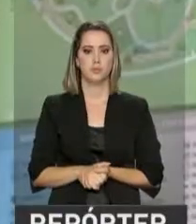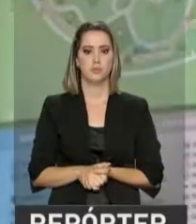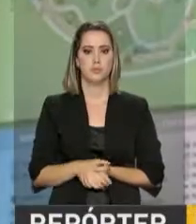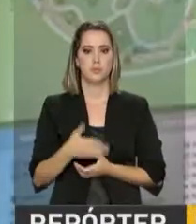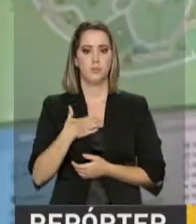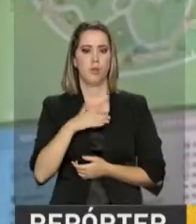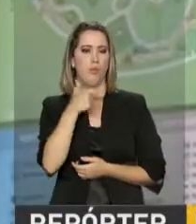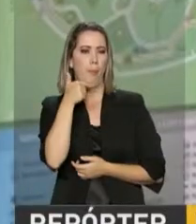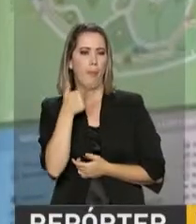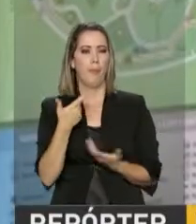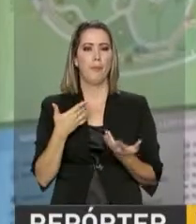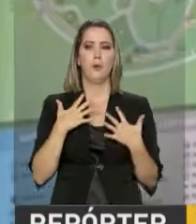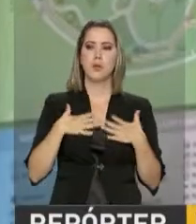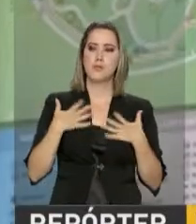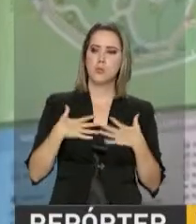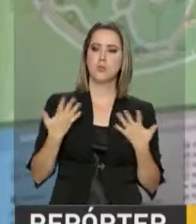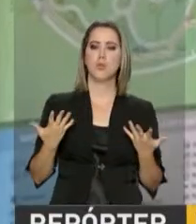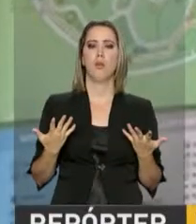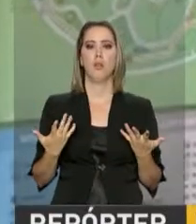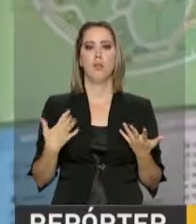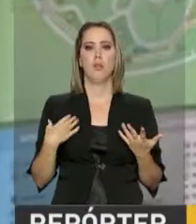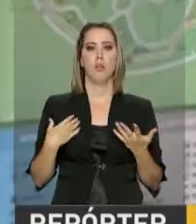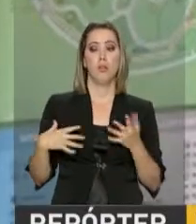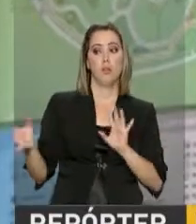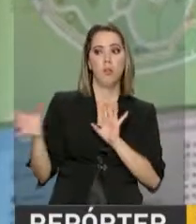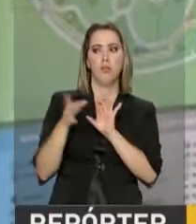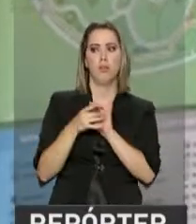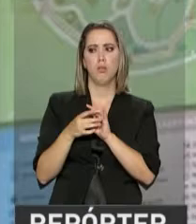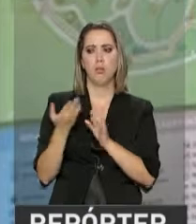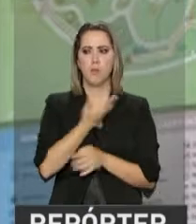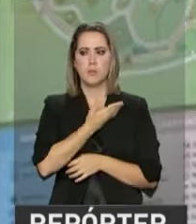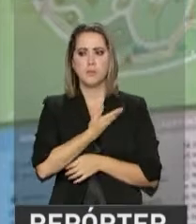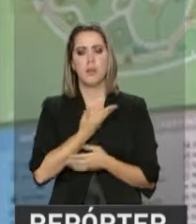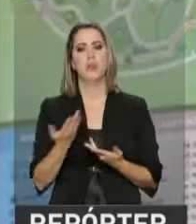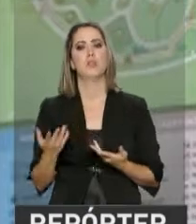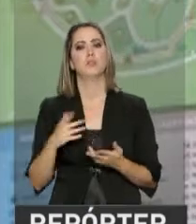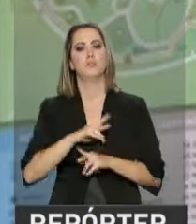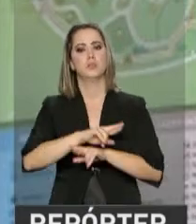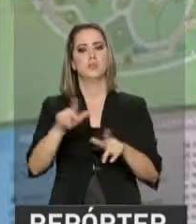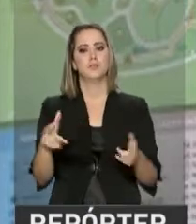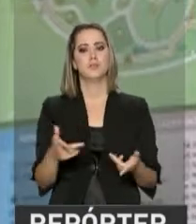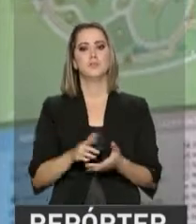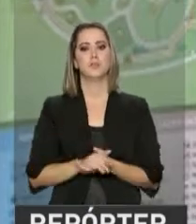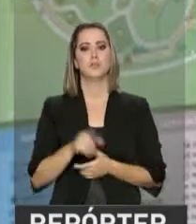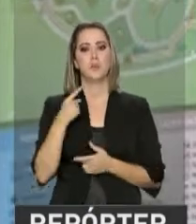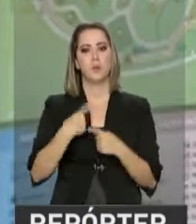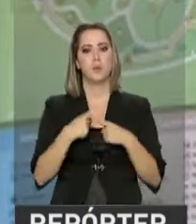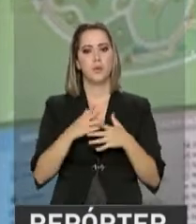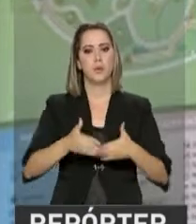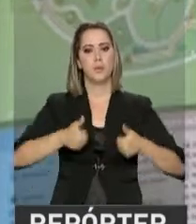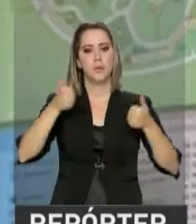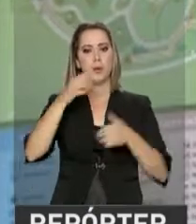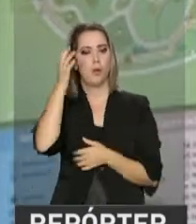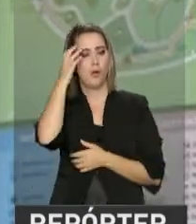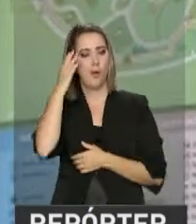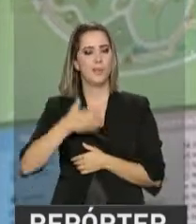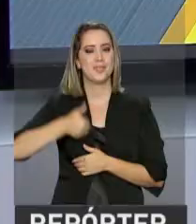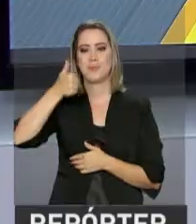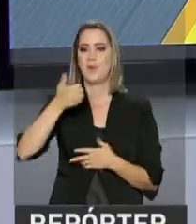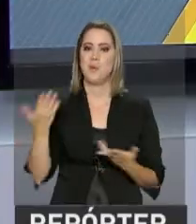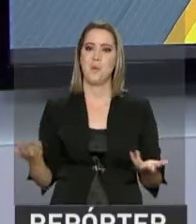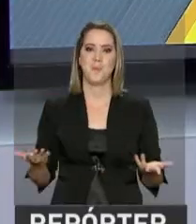humor, no meu bem-estar, no relacionamento com as pessoas, um monte de coisa, né? Você fica melhor da cabeça também,